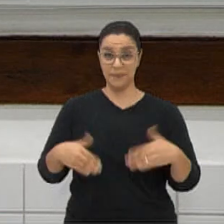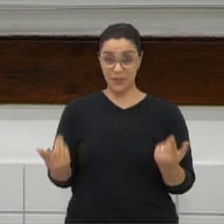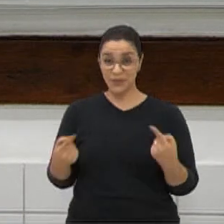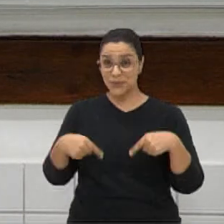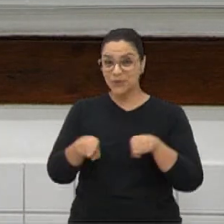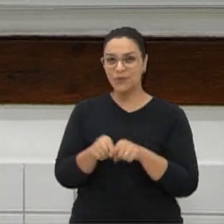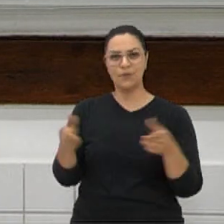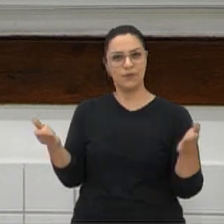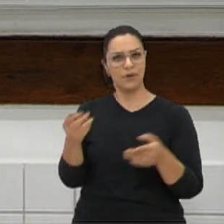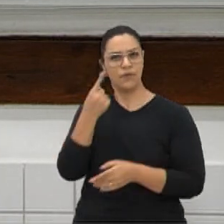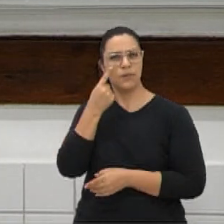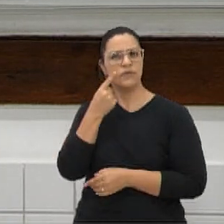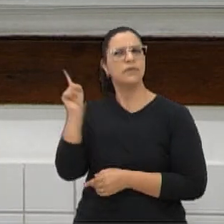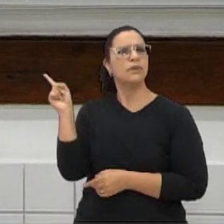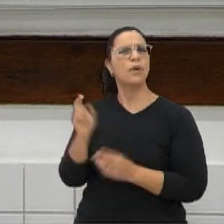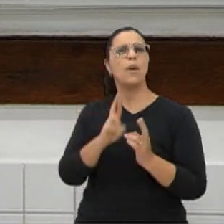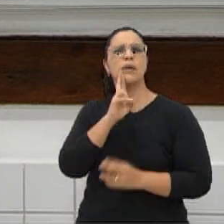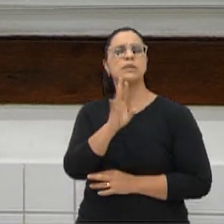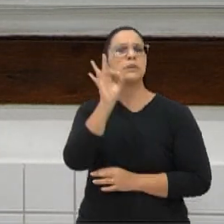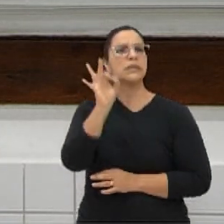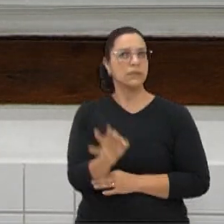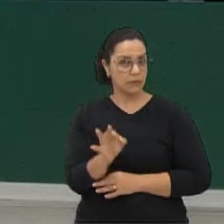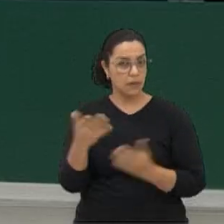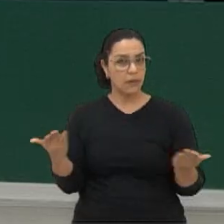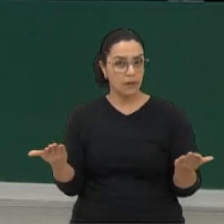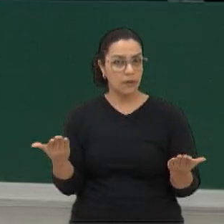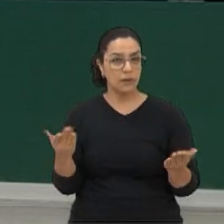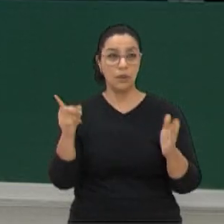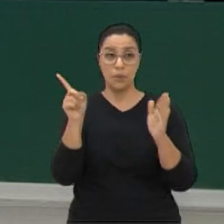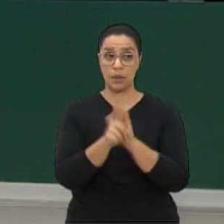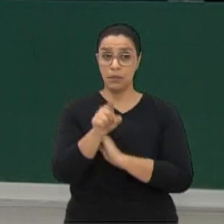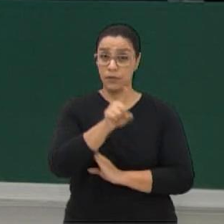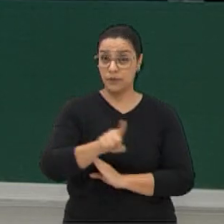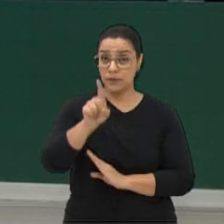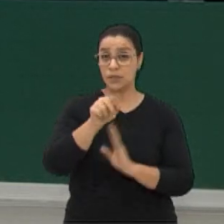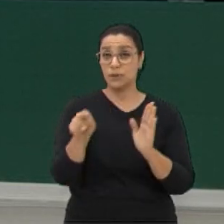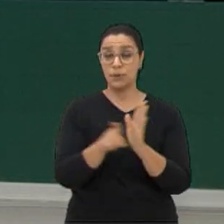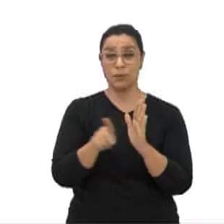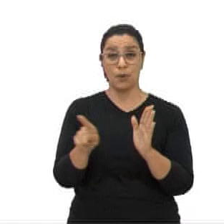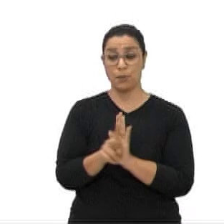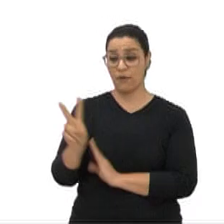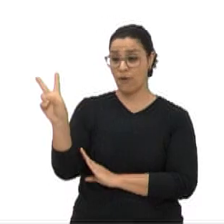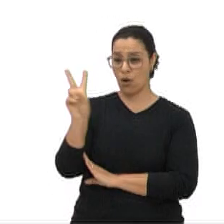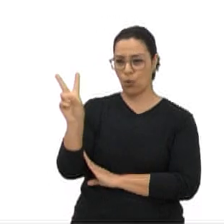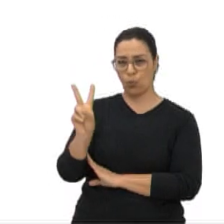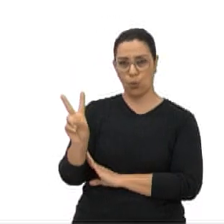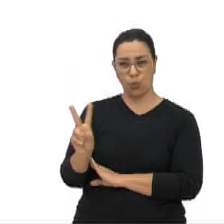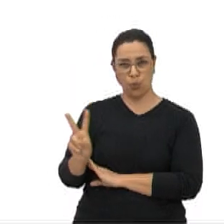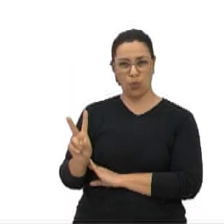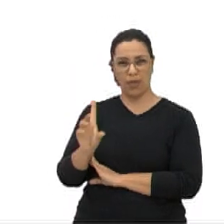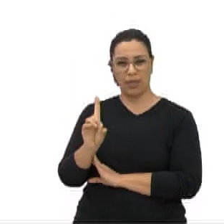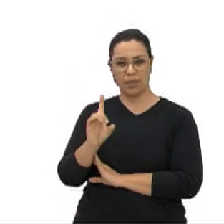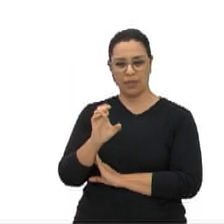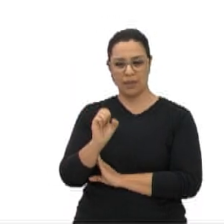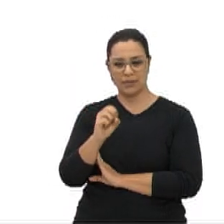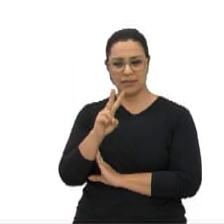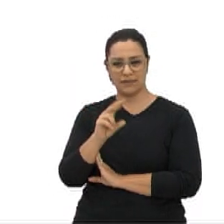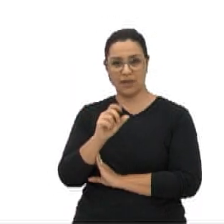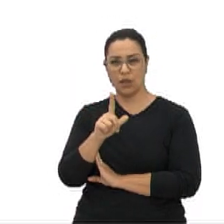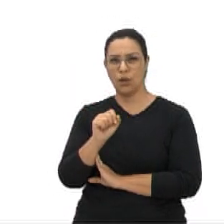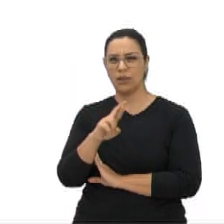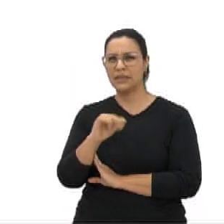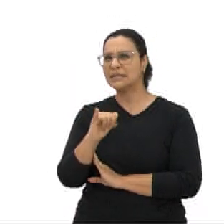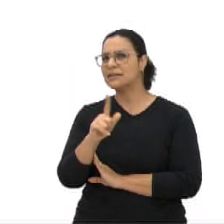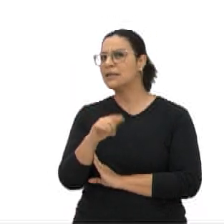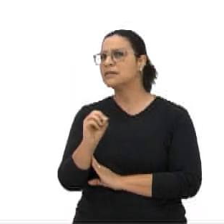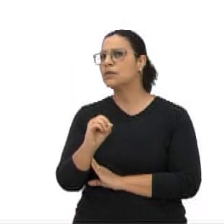De volta aqui então, vamos ver na nossa tela aqui a questão que nós colocamos. A desvalorização do gênero natureza morta reflete-se na